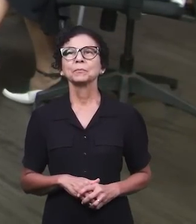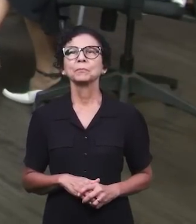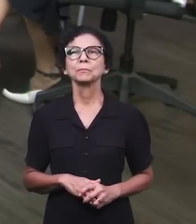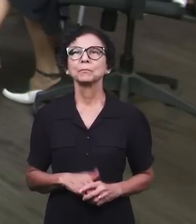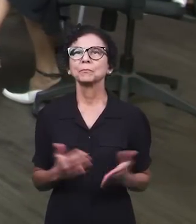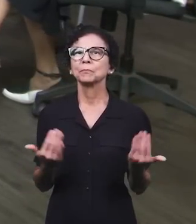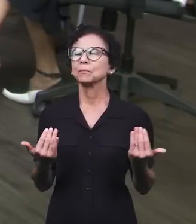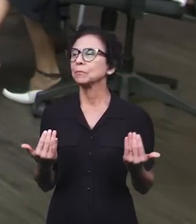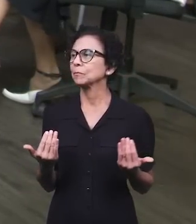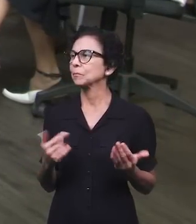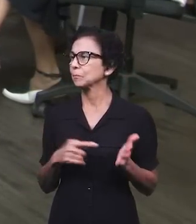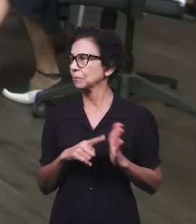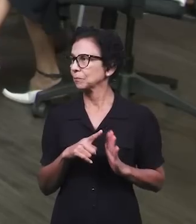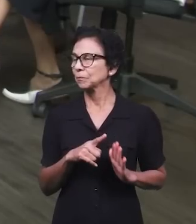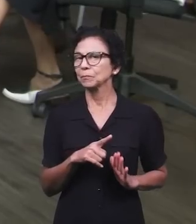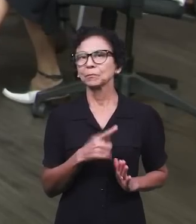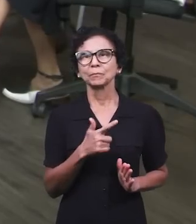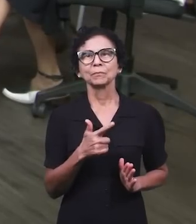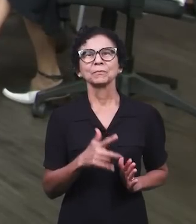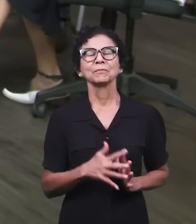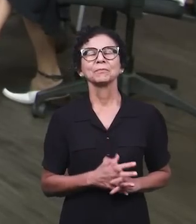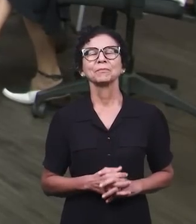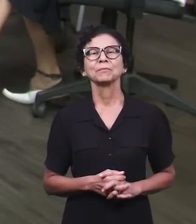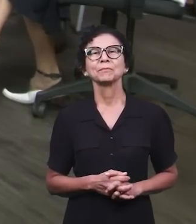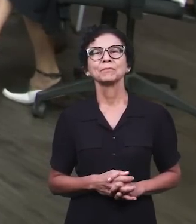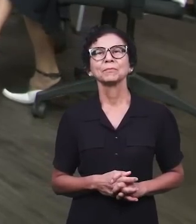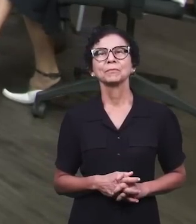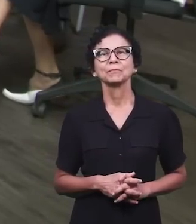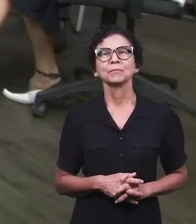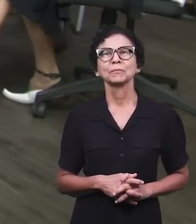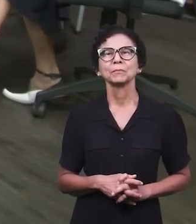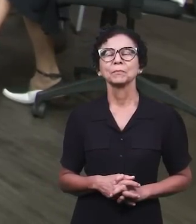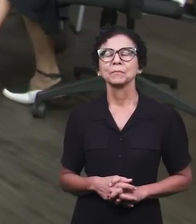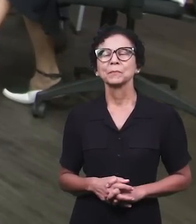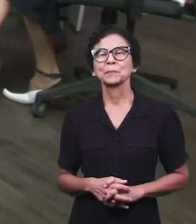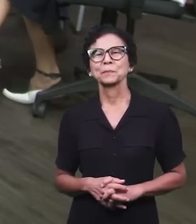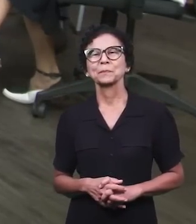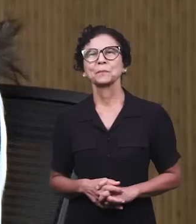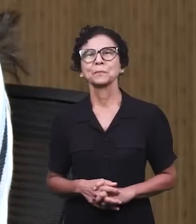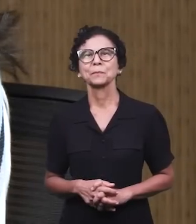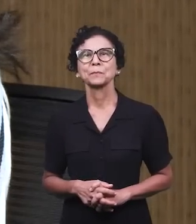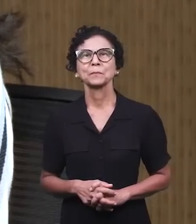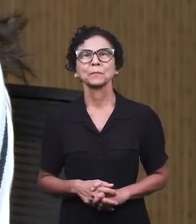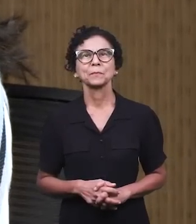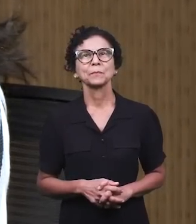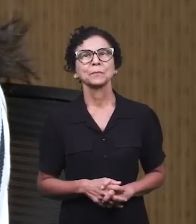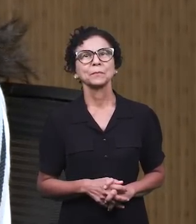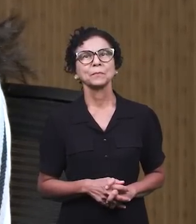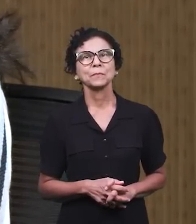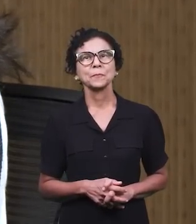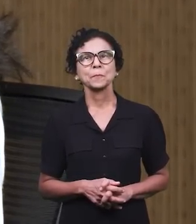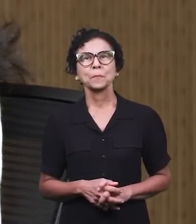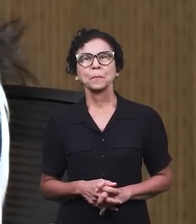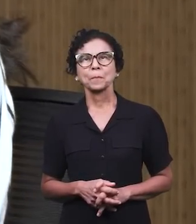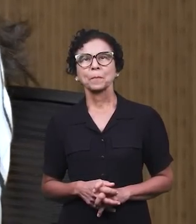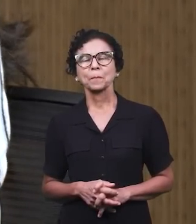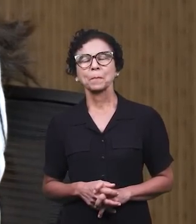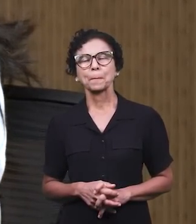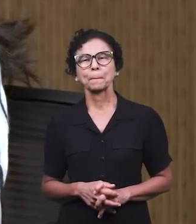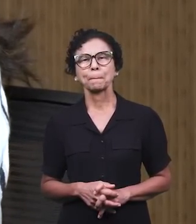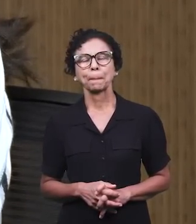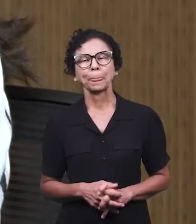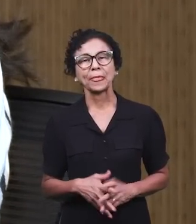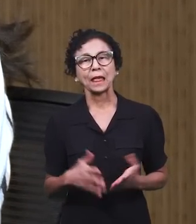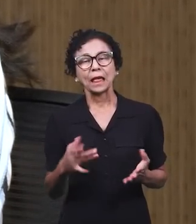Ou tem? Não? Então, eu vou fazer uma. Pois é. Qual o conselho que o senhor daria para alguma família que possa